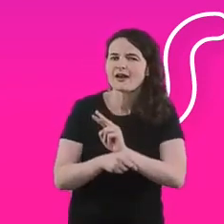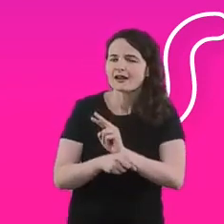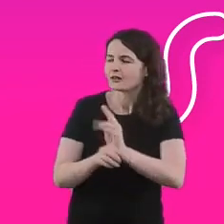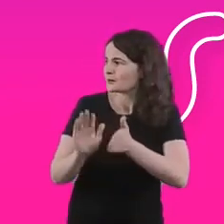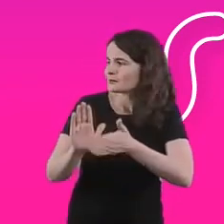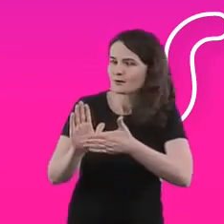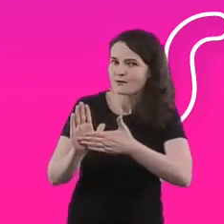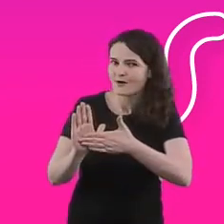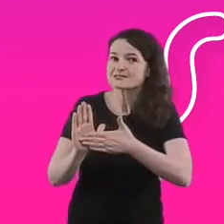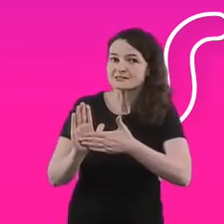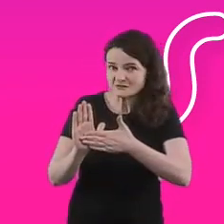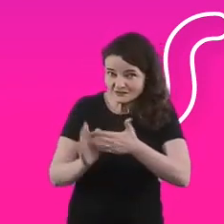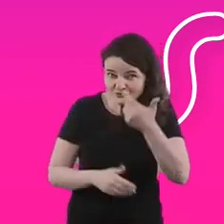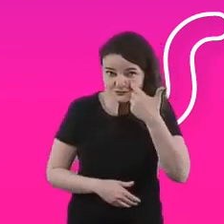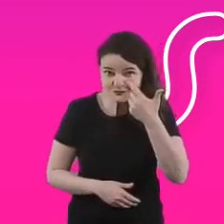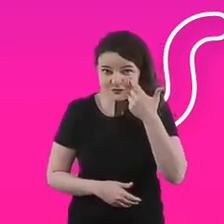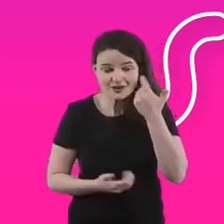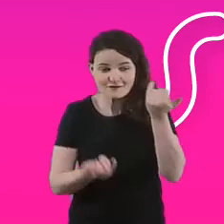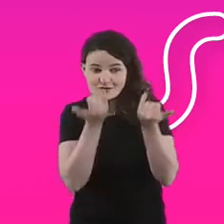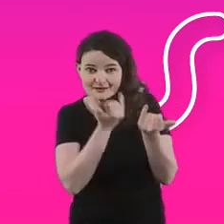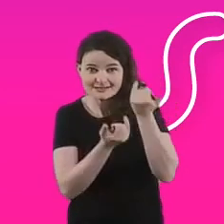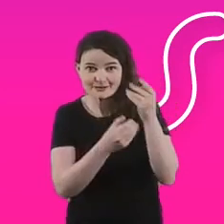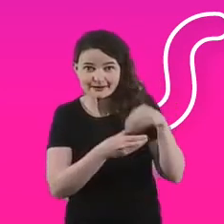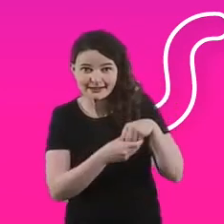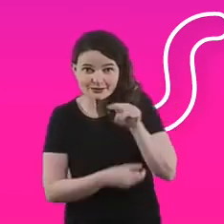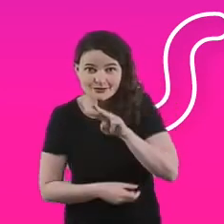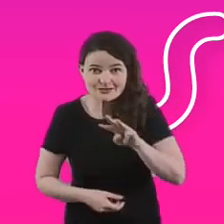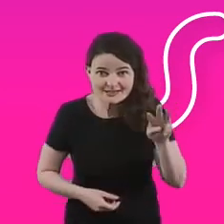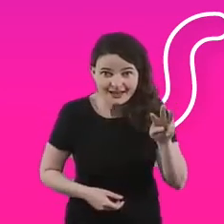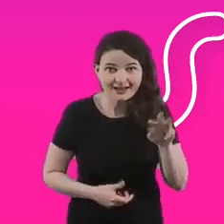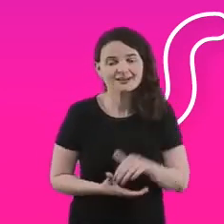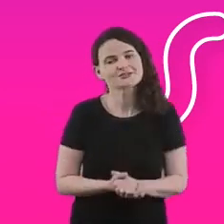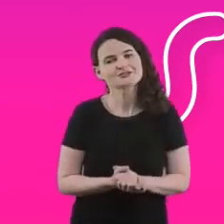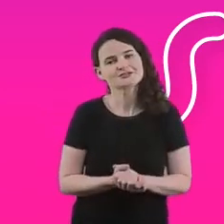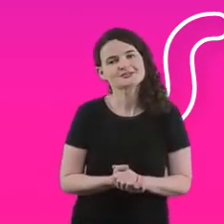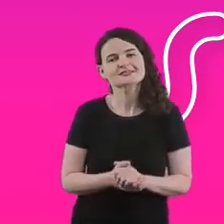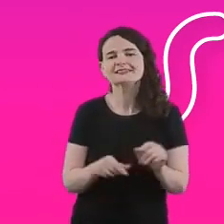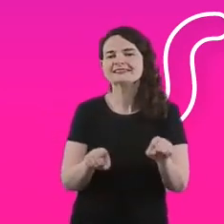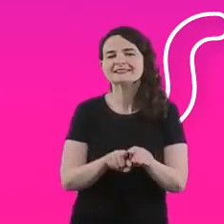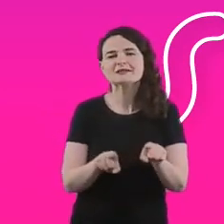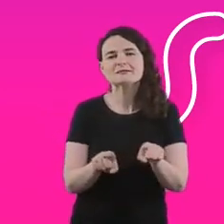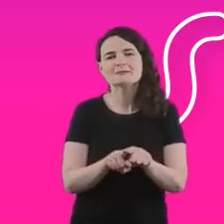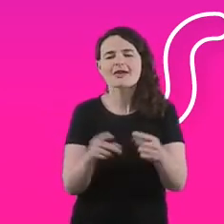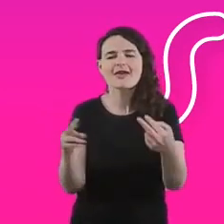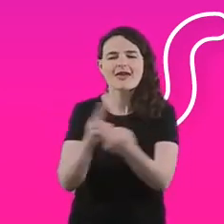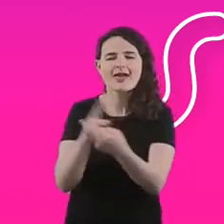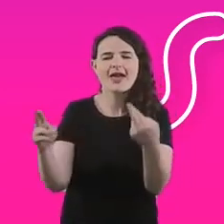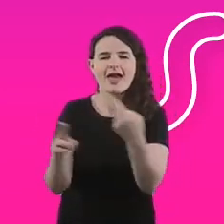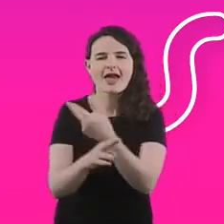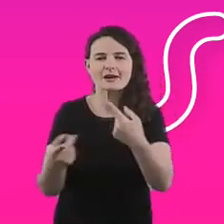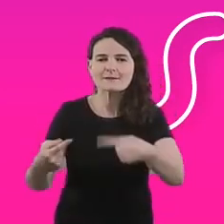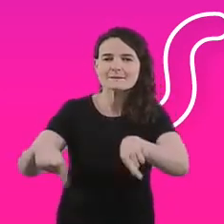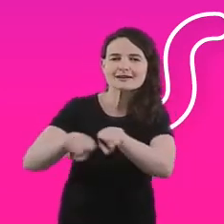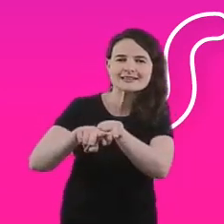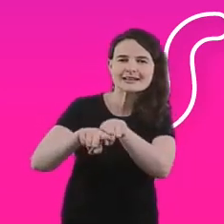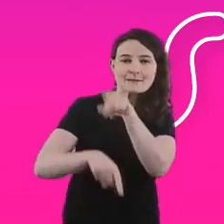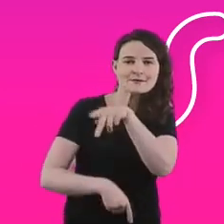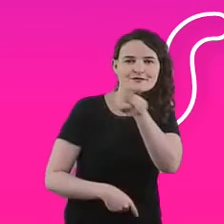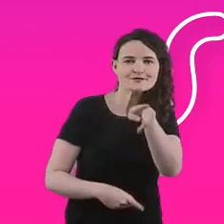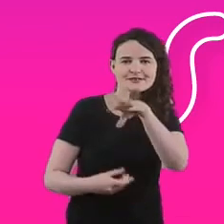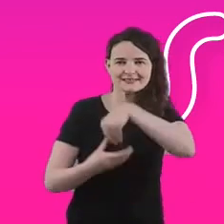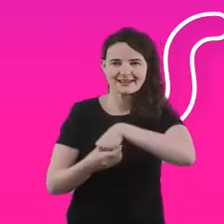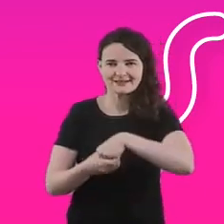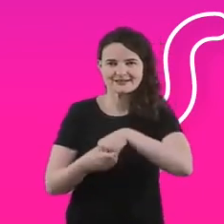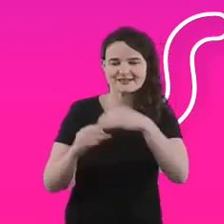analisando dados do site, até analisando os dados dos relacionamentos que a gente constrói com esse professor por e-mail, ou por pesquisa,